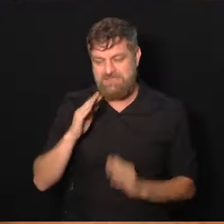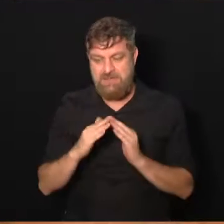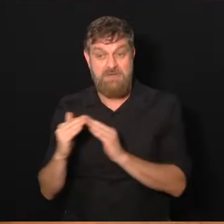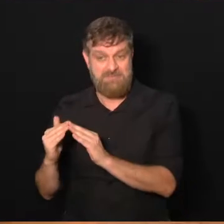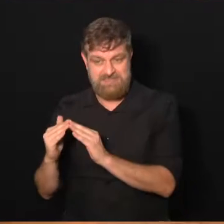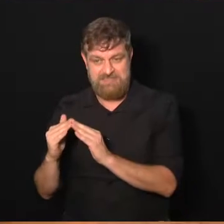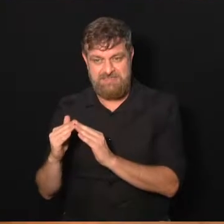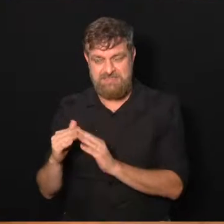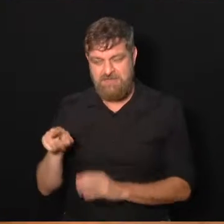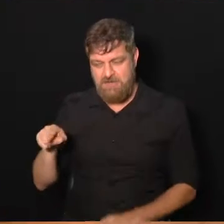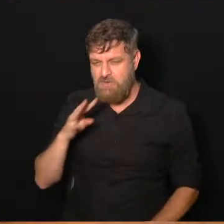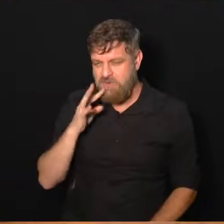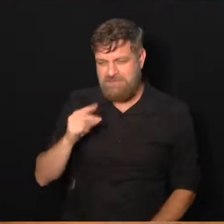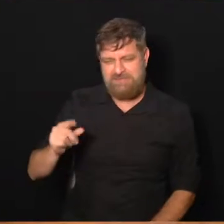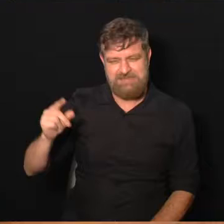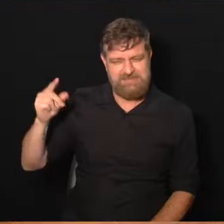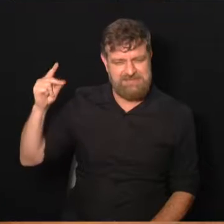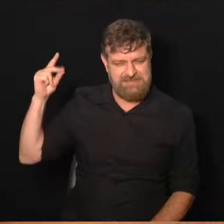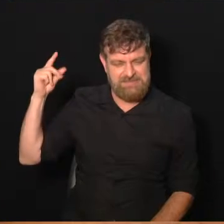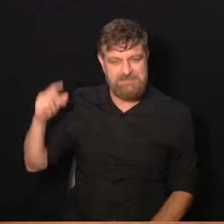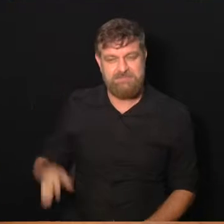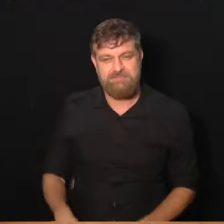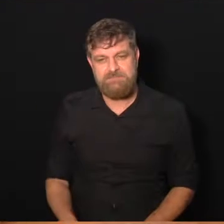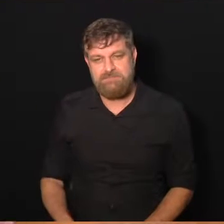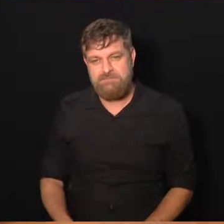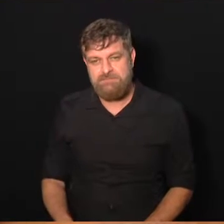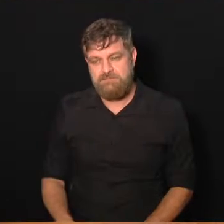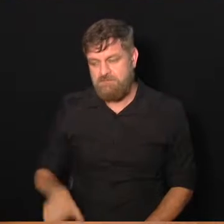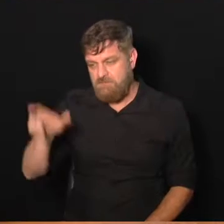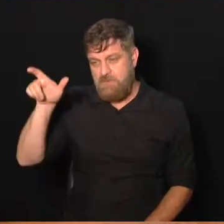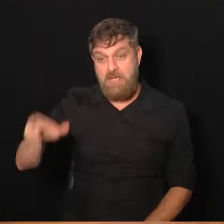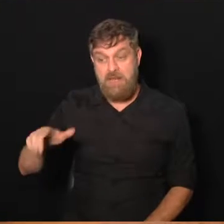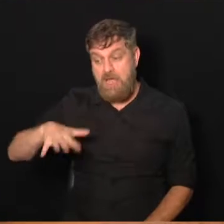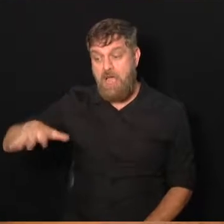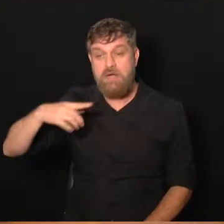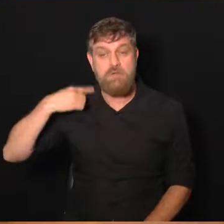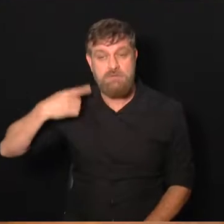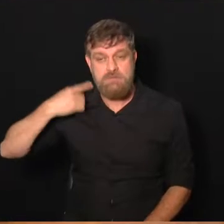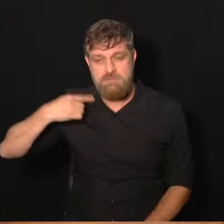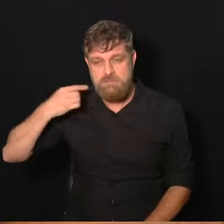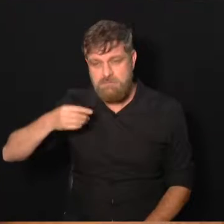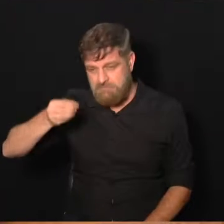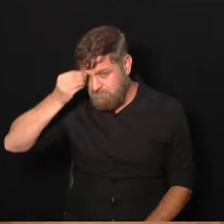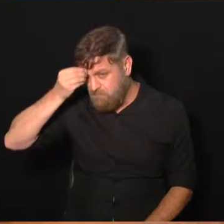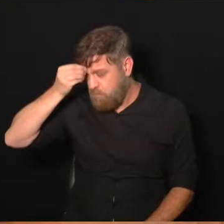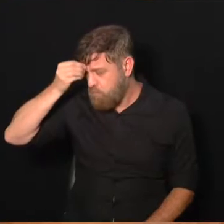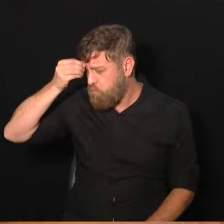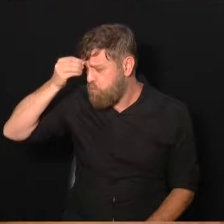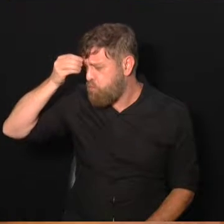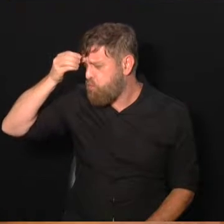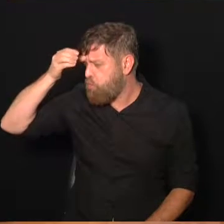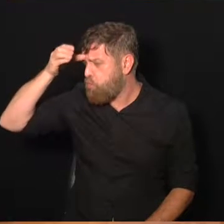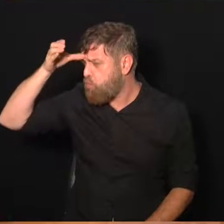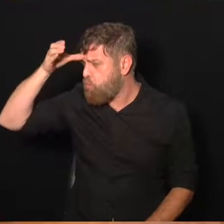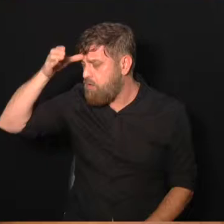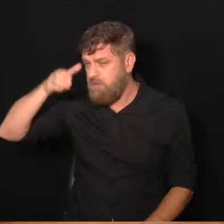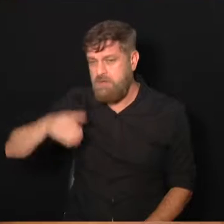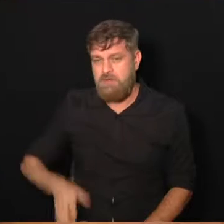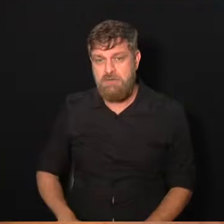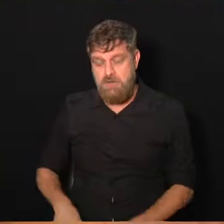minha vizinha. Porém, é uma operadora do direito com conhecimento vasto. Aí vai estar